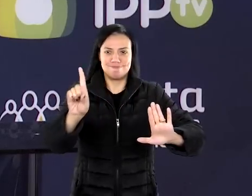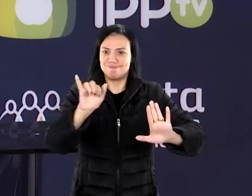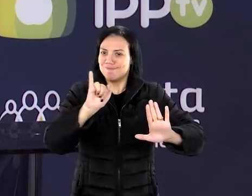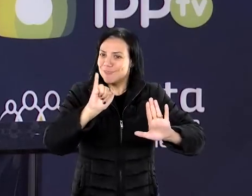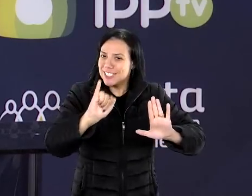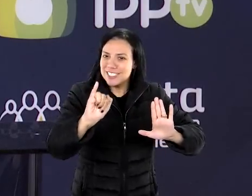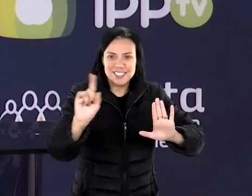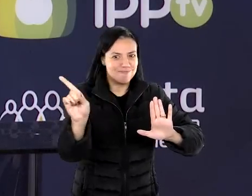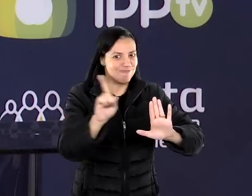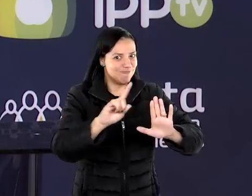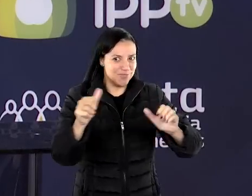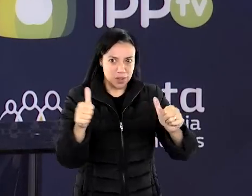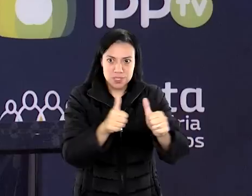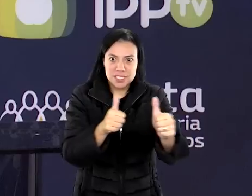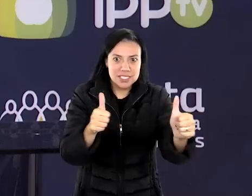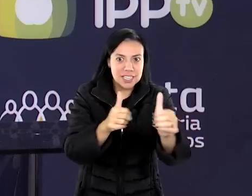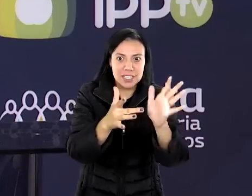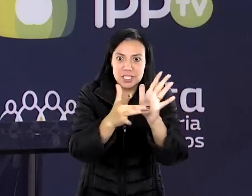Jesus.